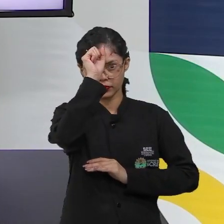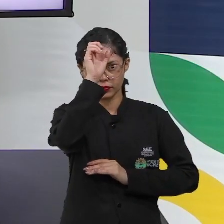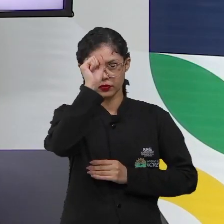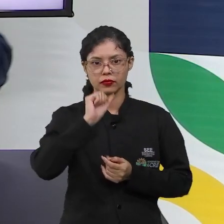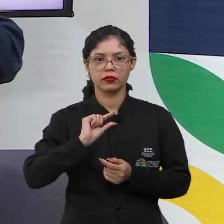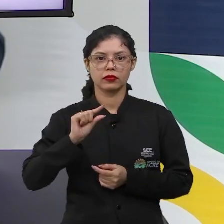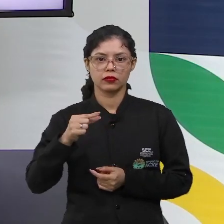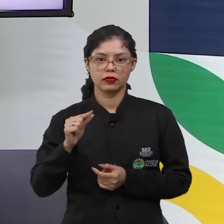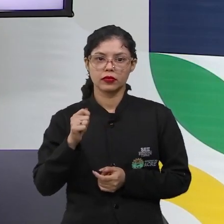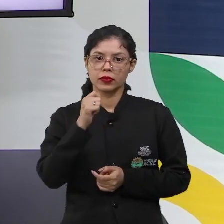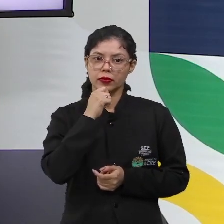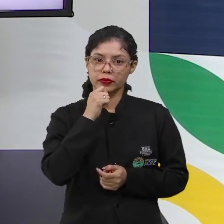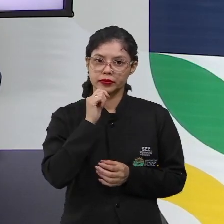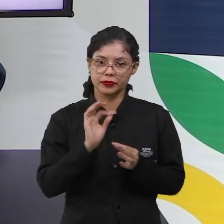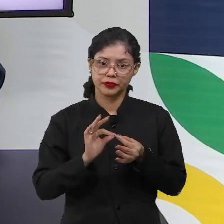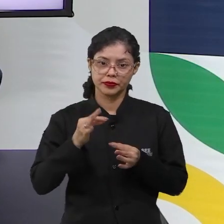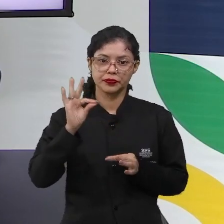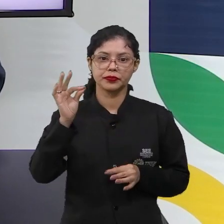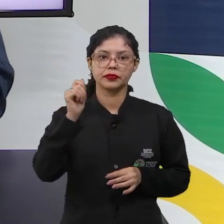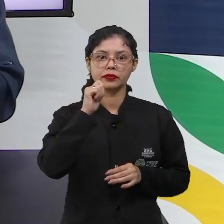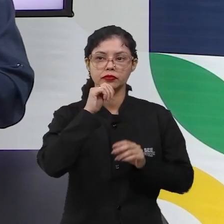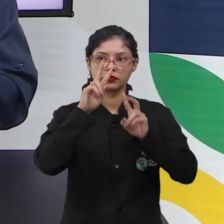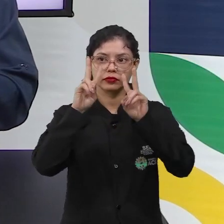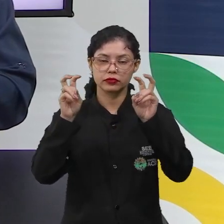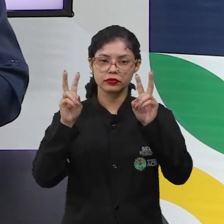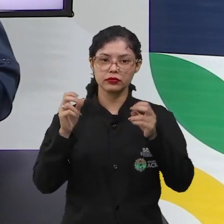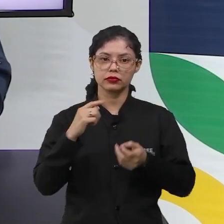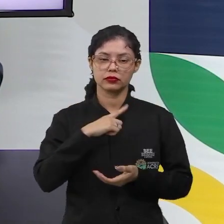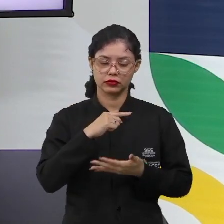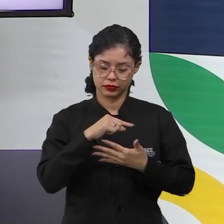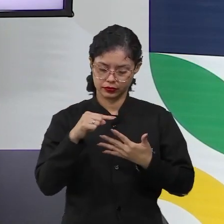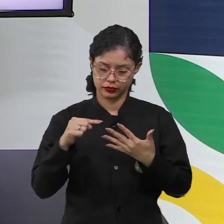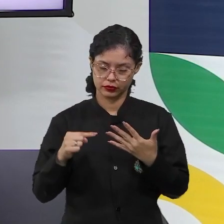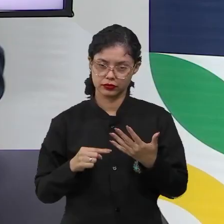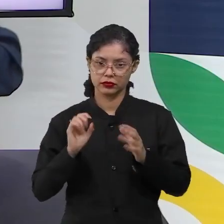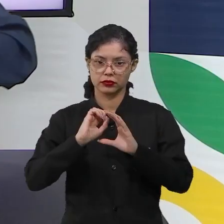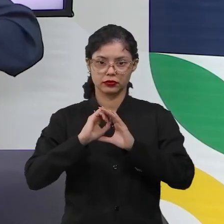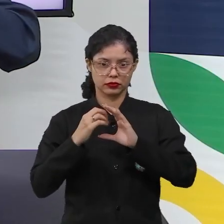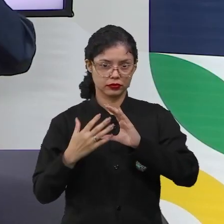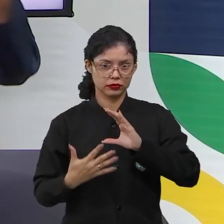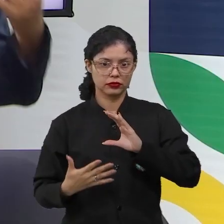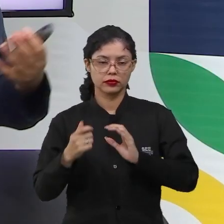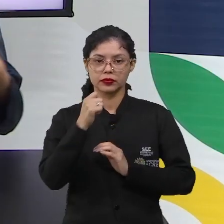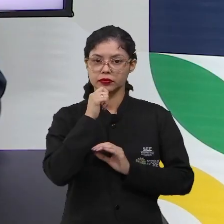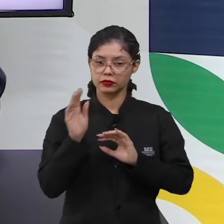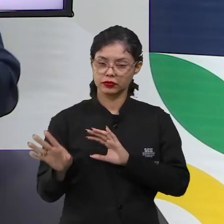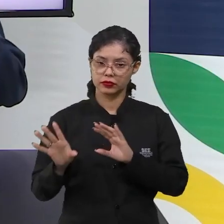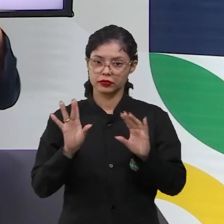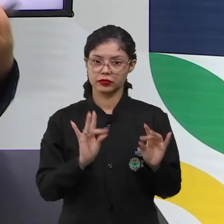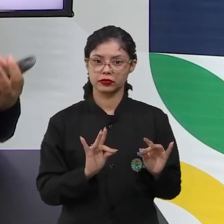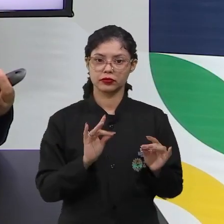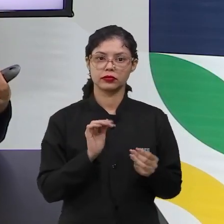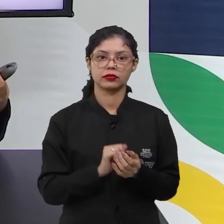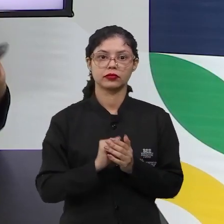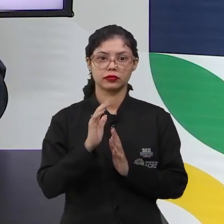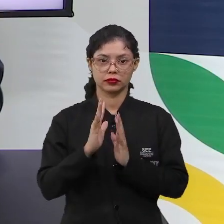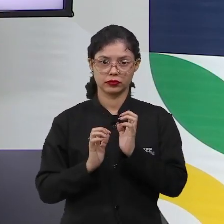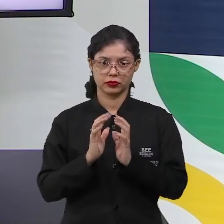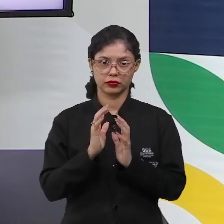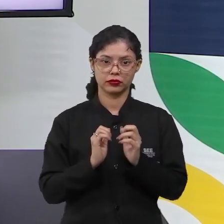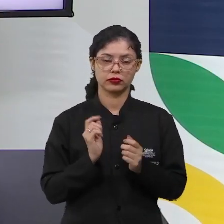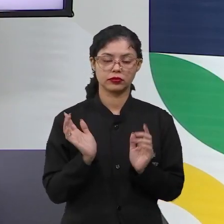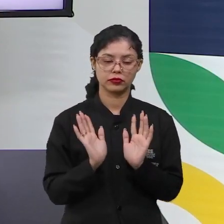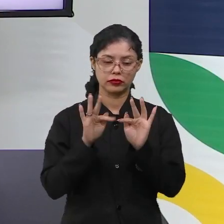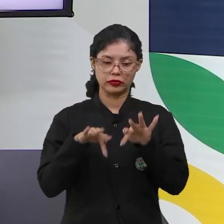um pouco extenso esse tema, porque ele tem várias características, ele traz aí diversos conflitos, que